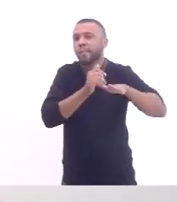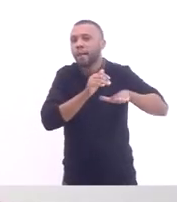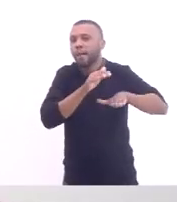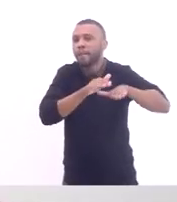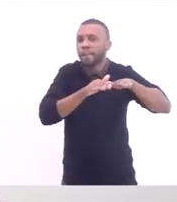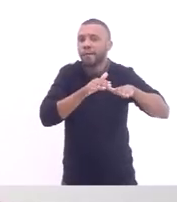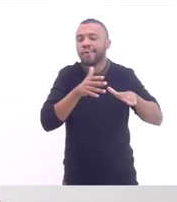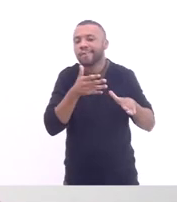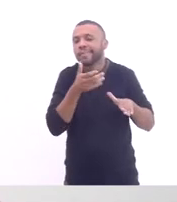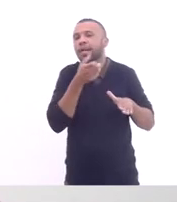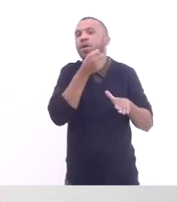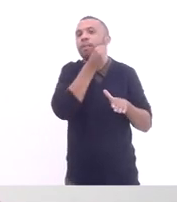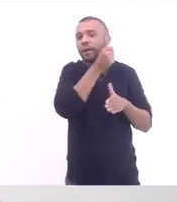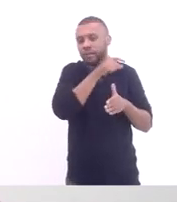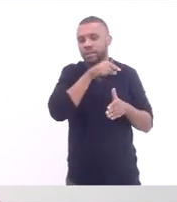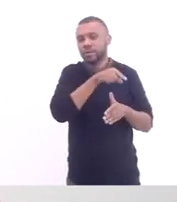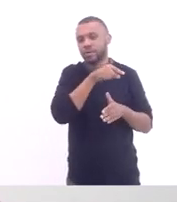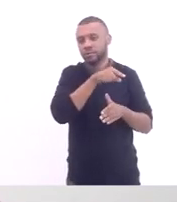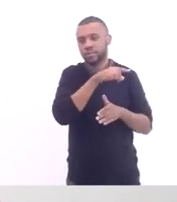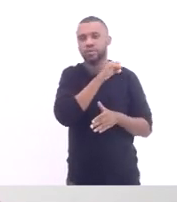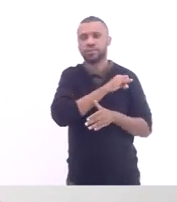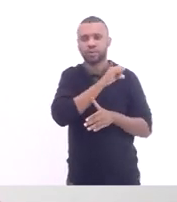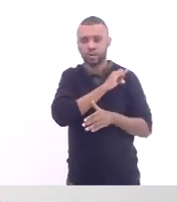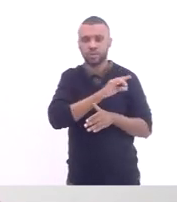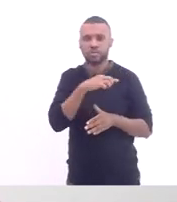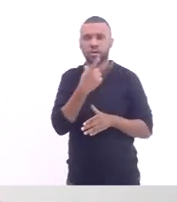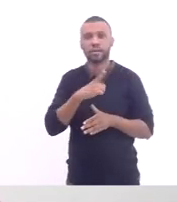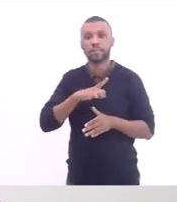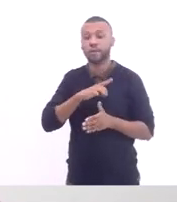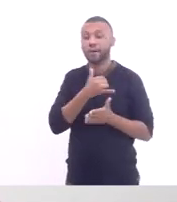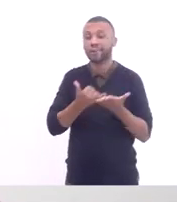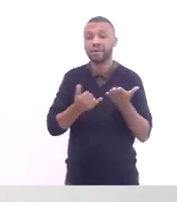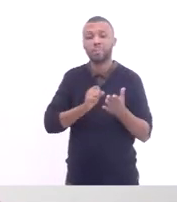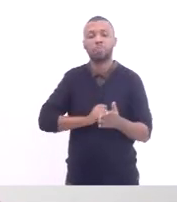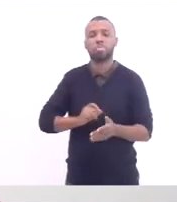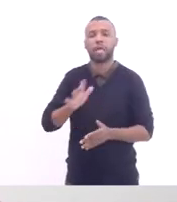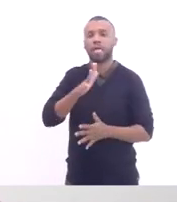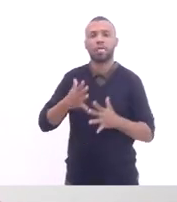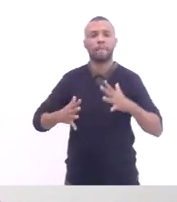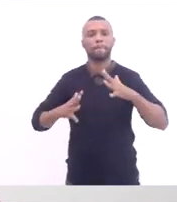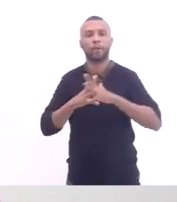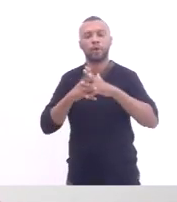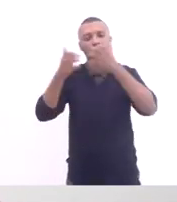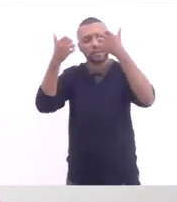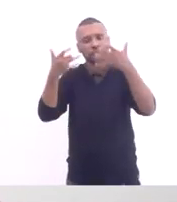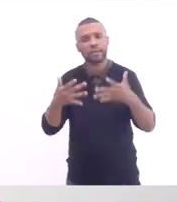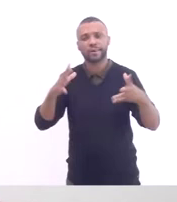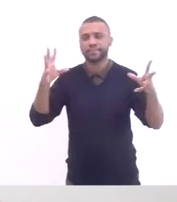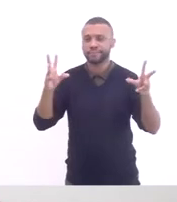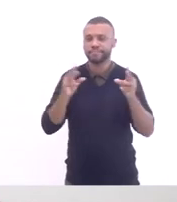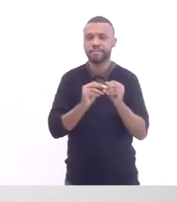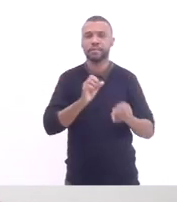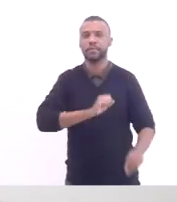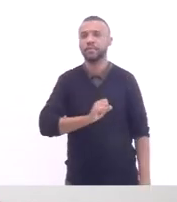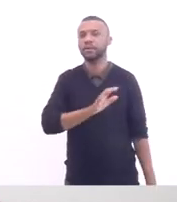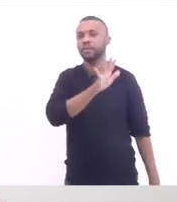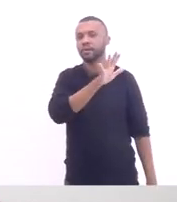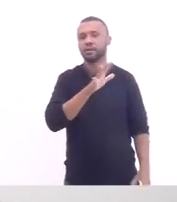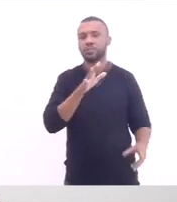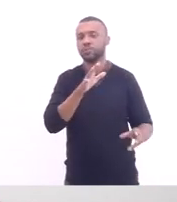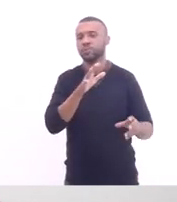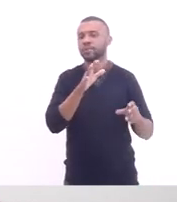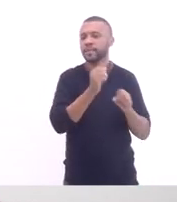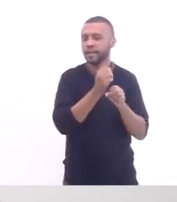Rio de Janeiro. Então, de fato, a gente tem uma inflação muito alta que explica esse aumento nas receitas,